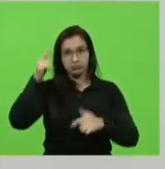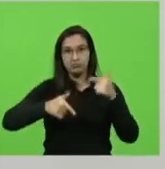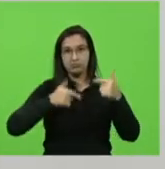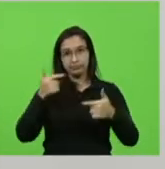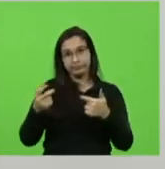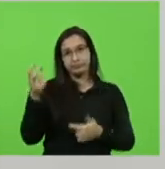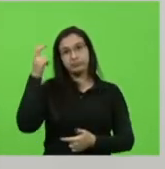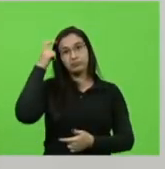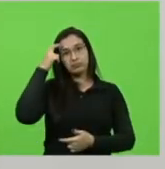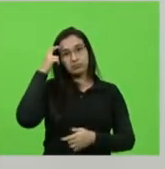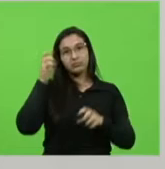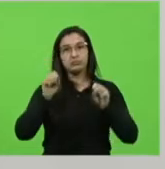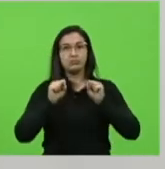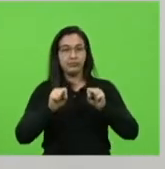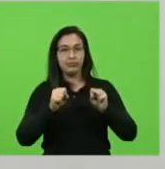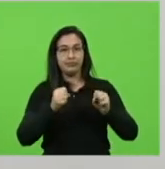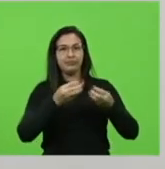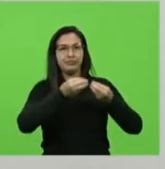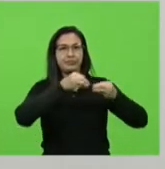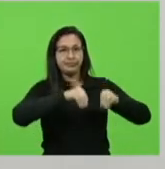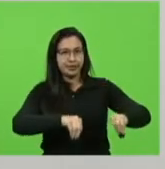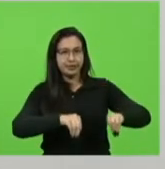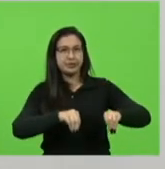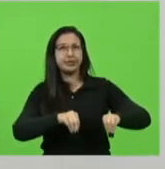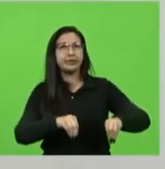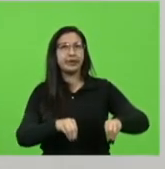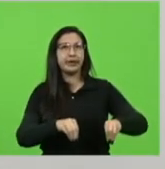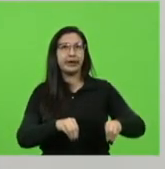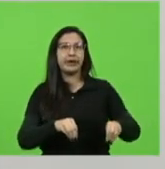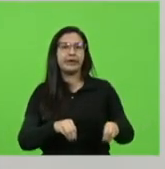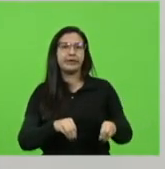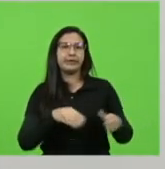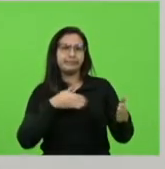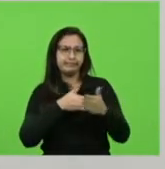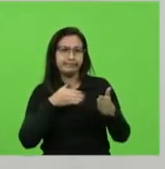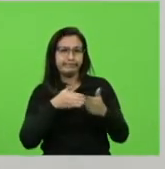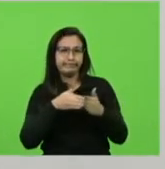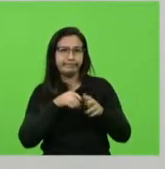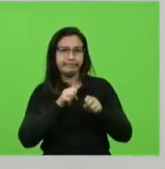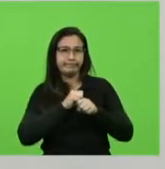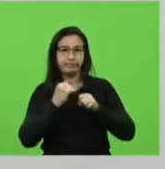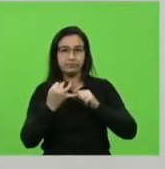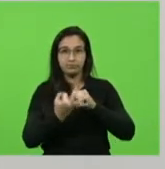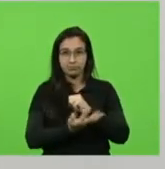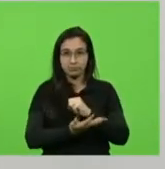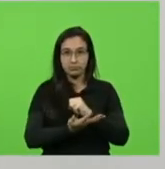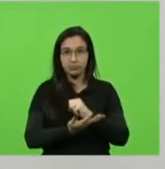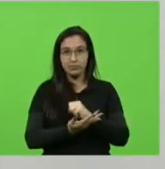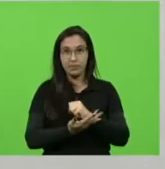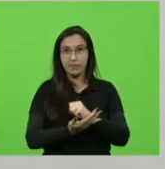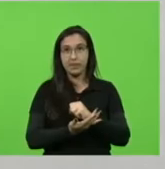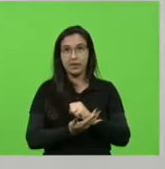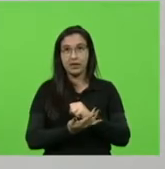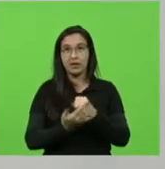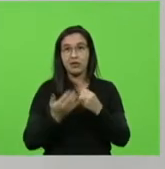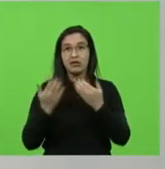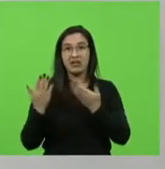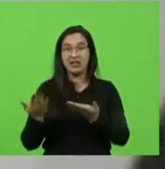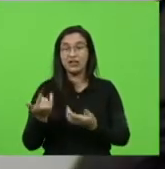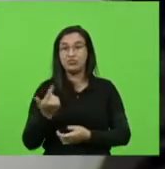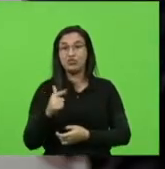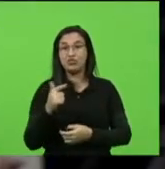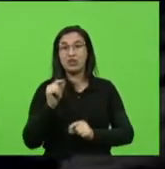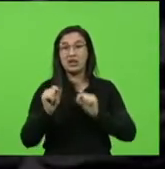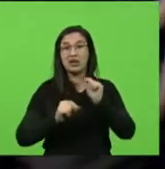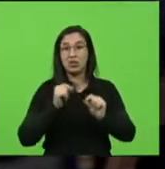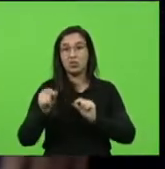poderiam ter sido prejudicadas pelas restrições da pandemia, não tem o crivo do governo federal